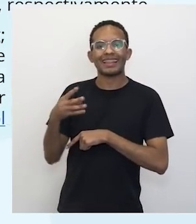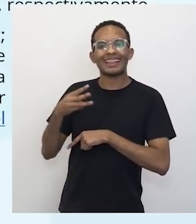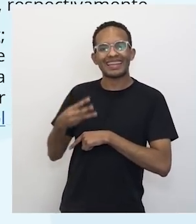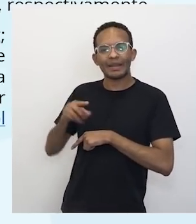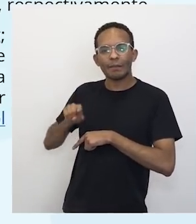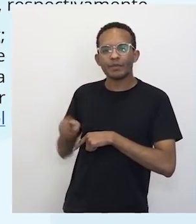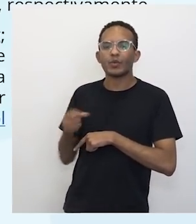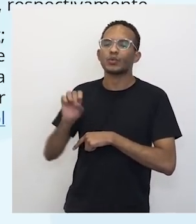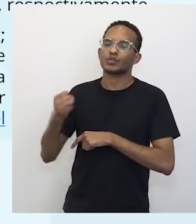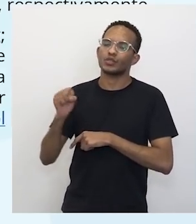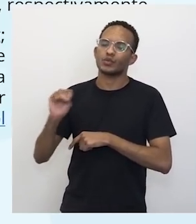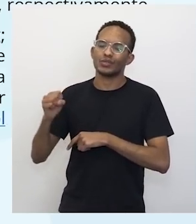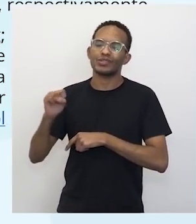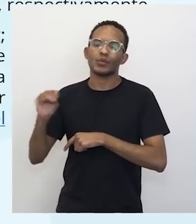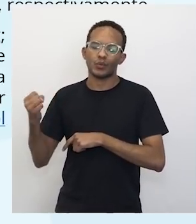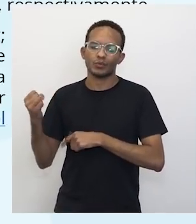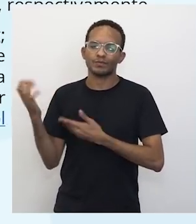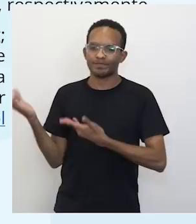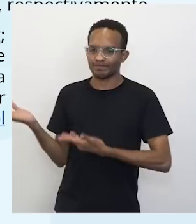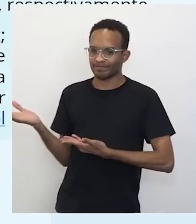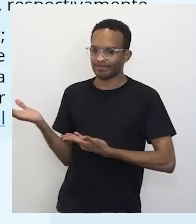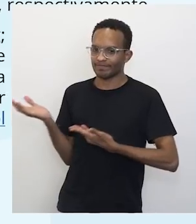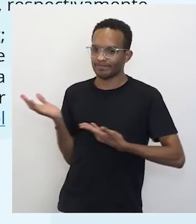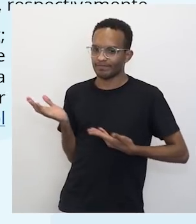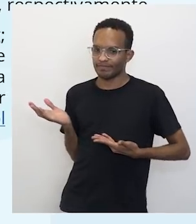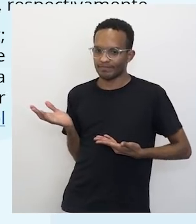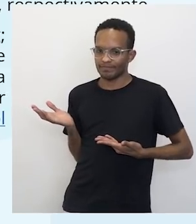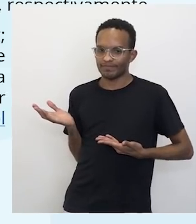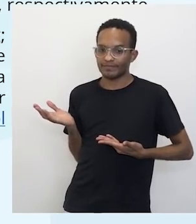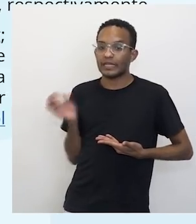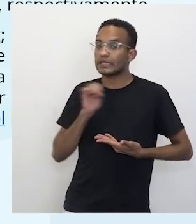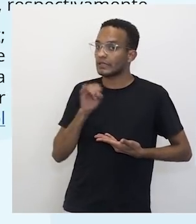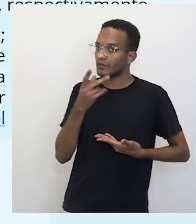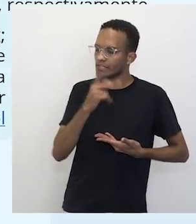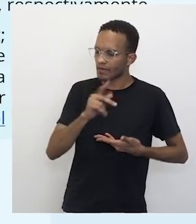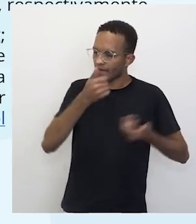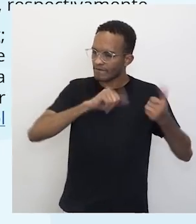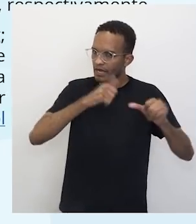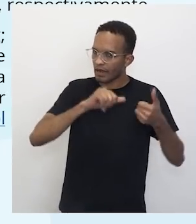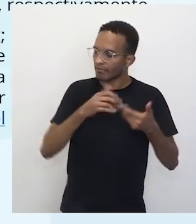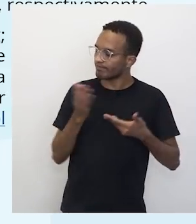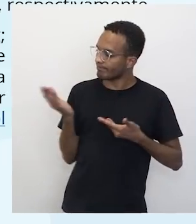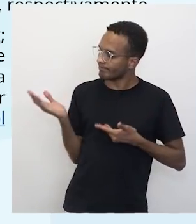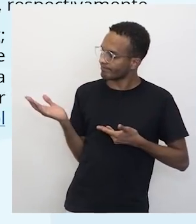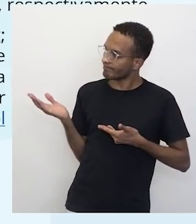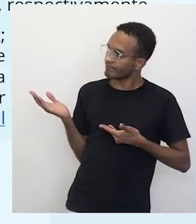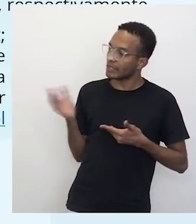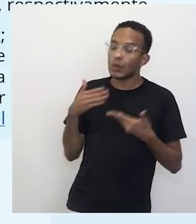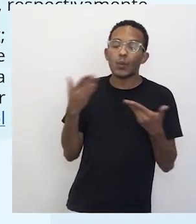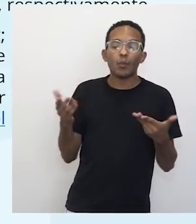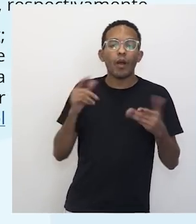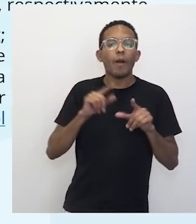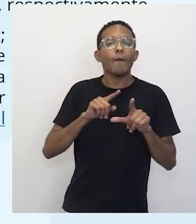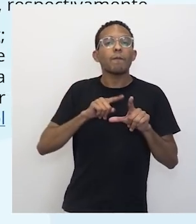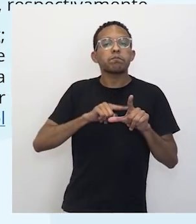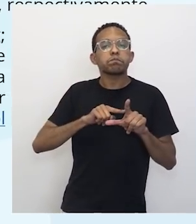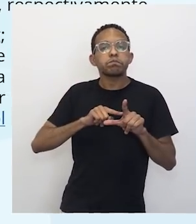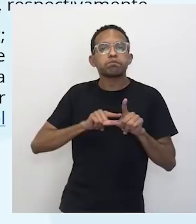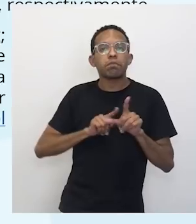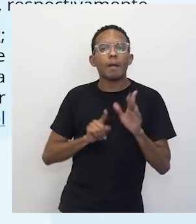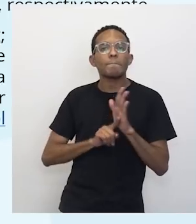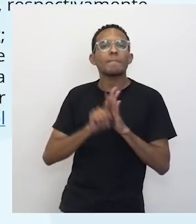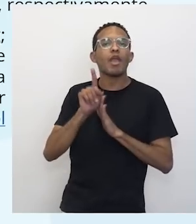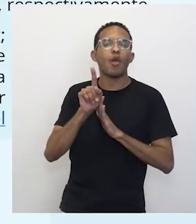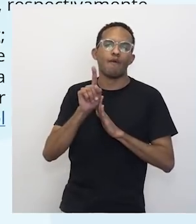43.888 kJ por quilograma. Se você analisar aqui, qual é o maior valor de poder